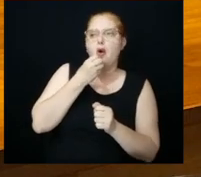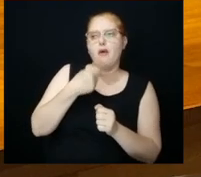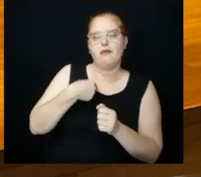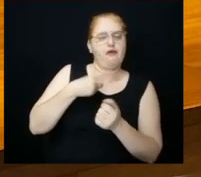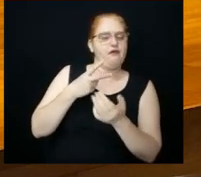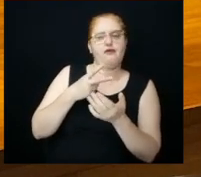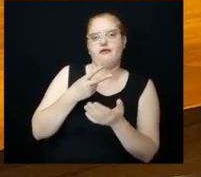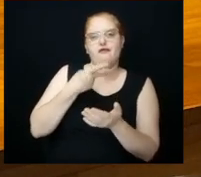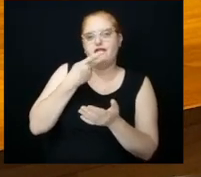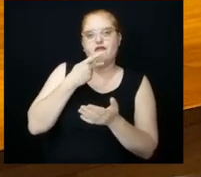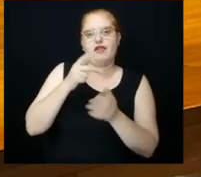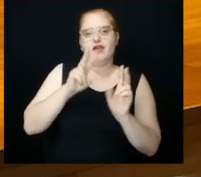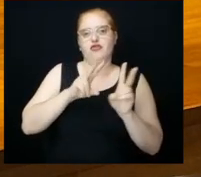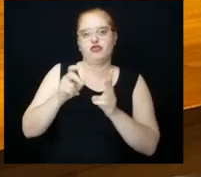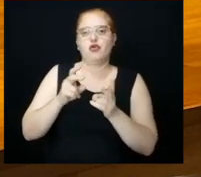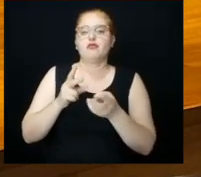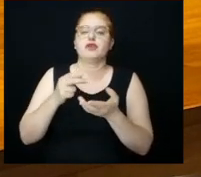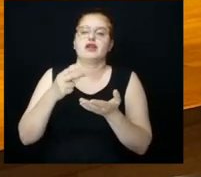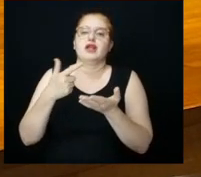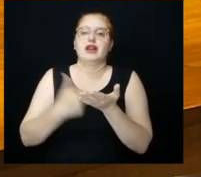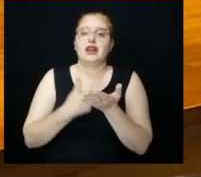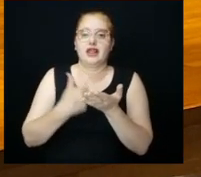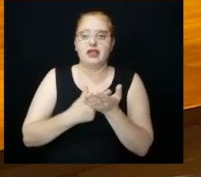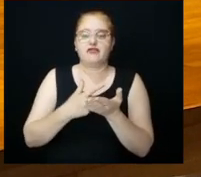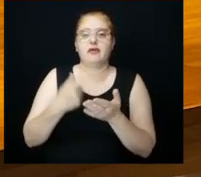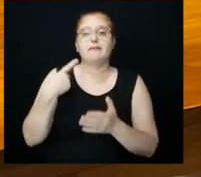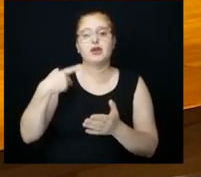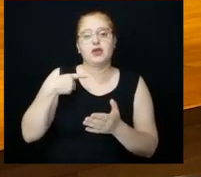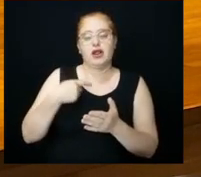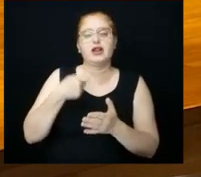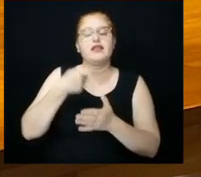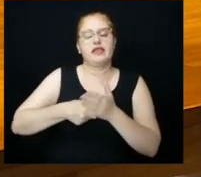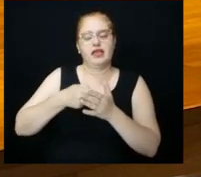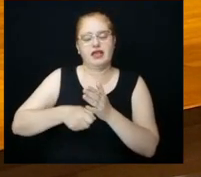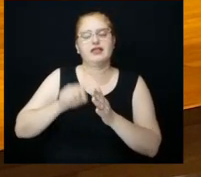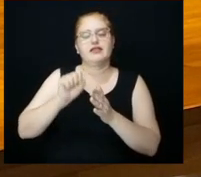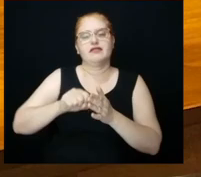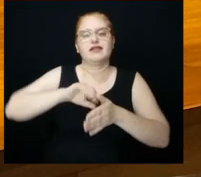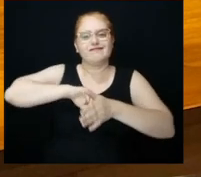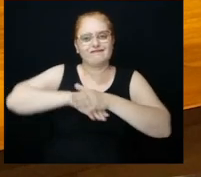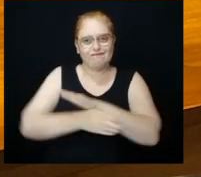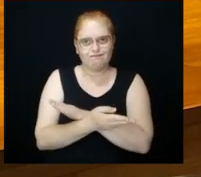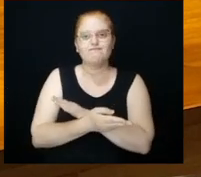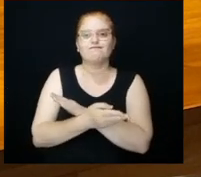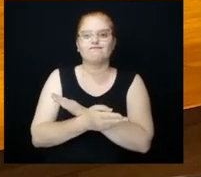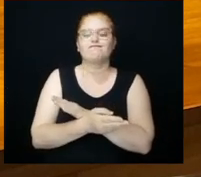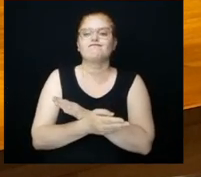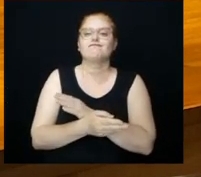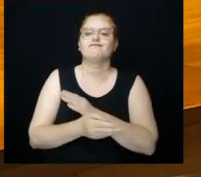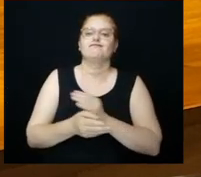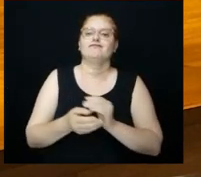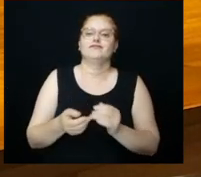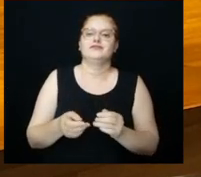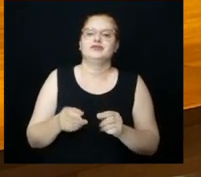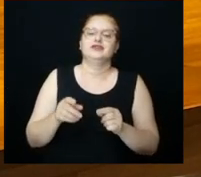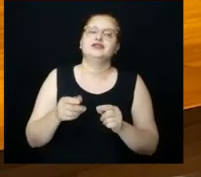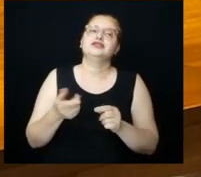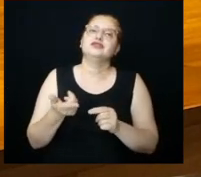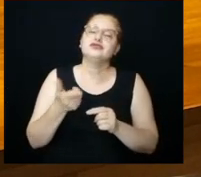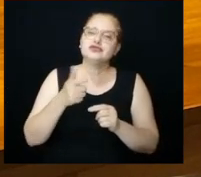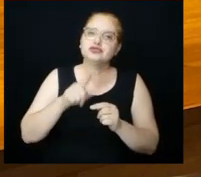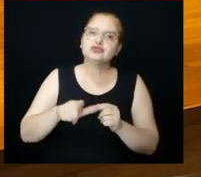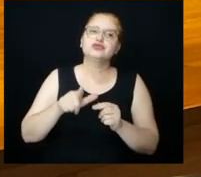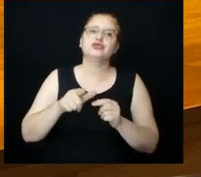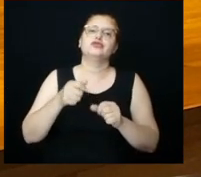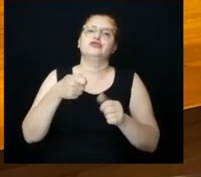continuidade do livro, mas ela tem uma a personagem tenta se readaptar, então ela também começa a fazer as pazes com